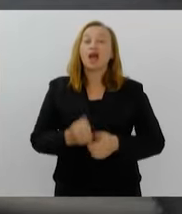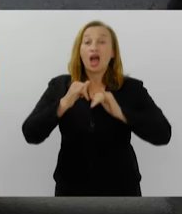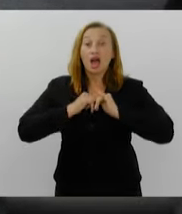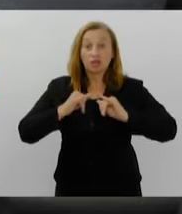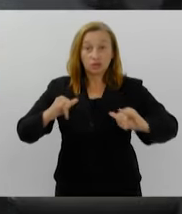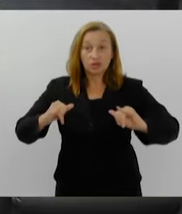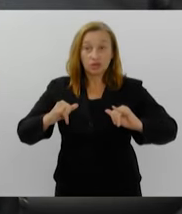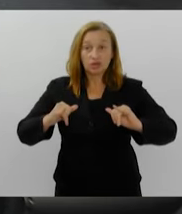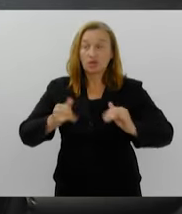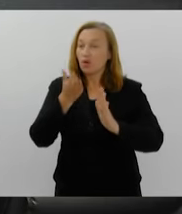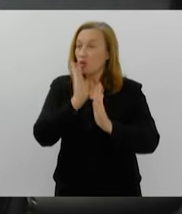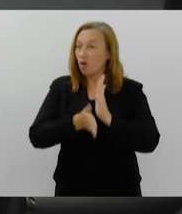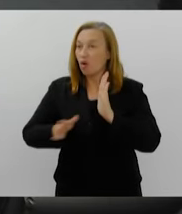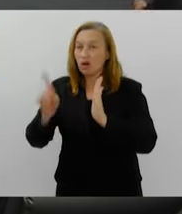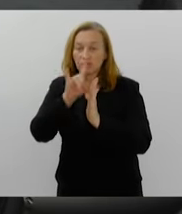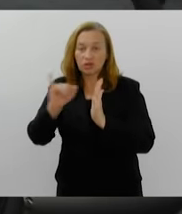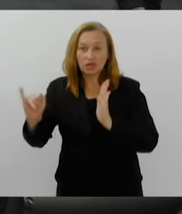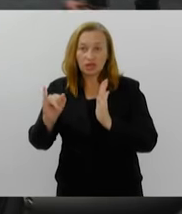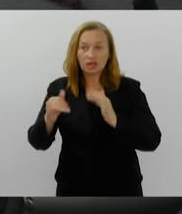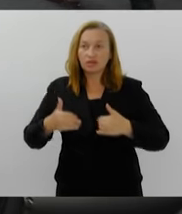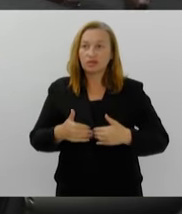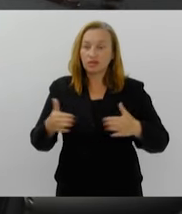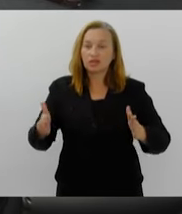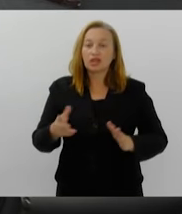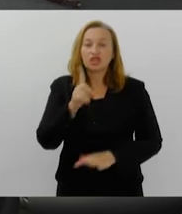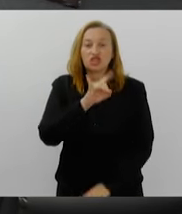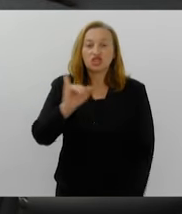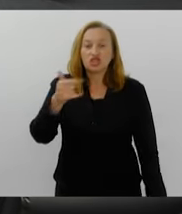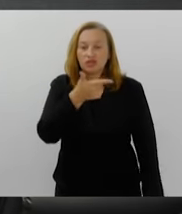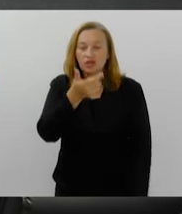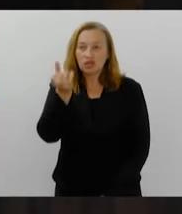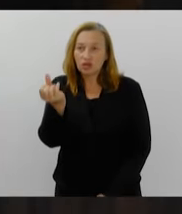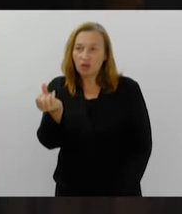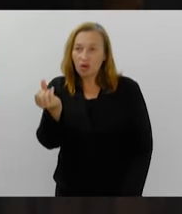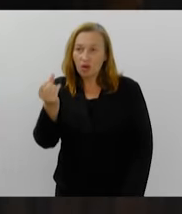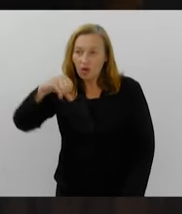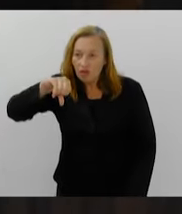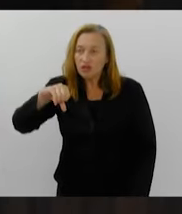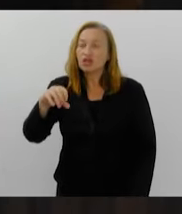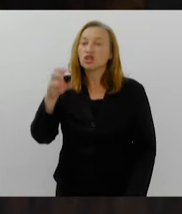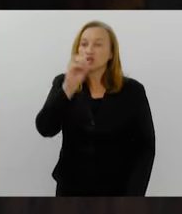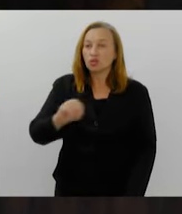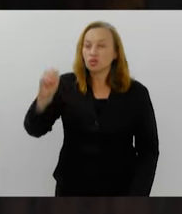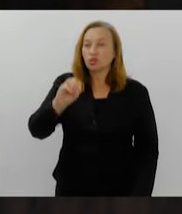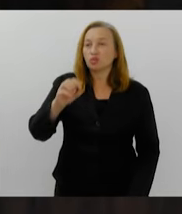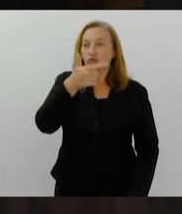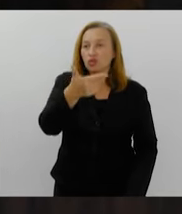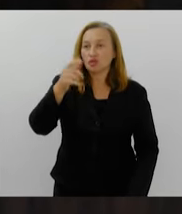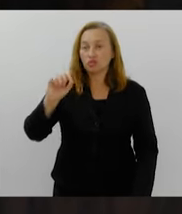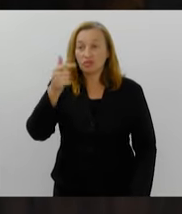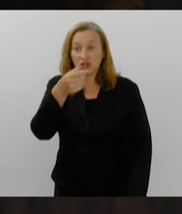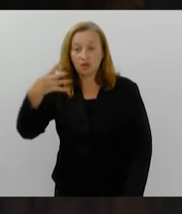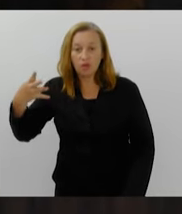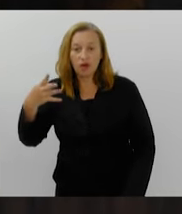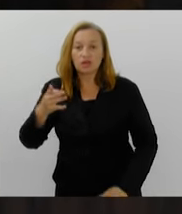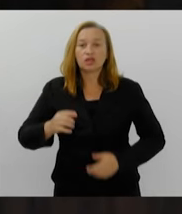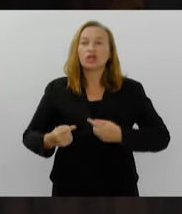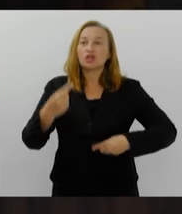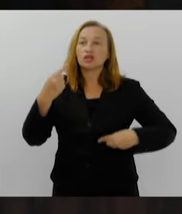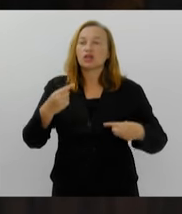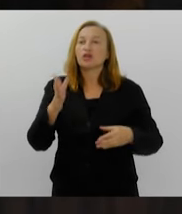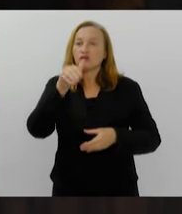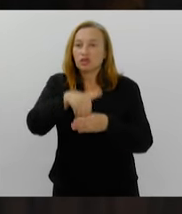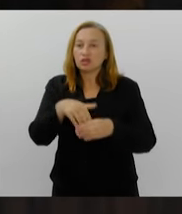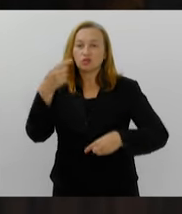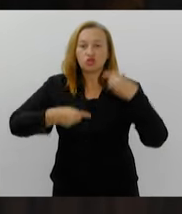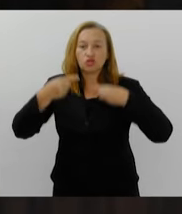Anuncio, ordem do dia, sessão ordinária do dia 29 de outubro de 2024. em regime de urgência, em